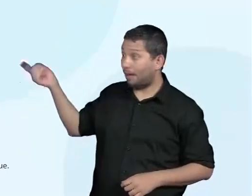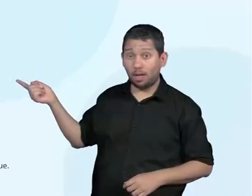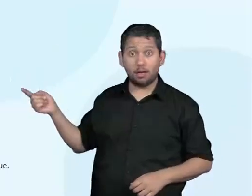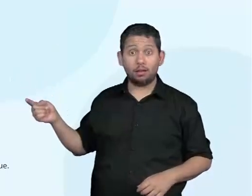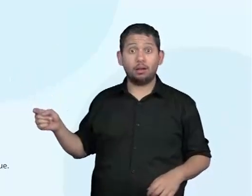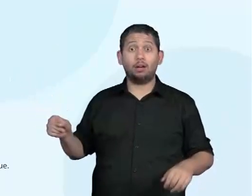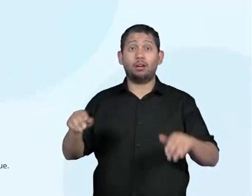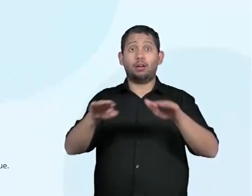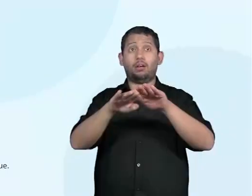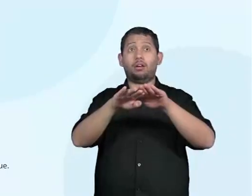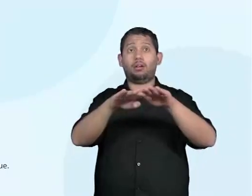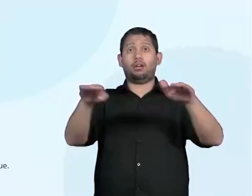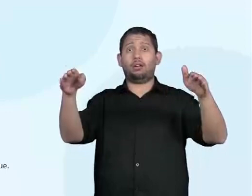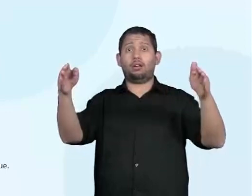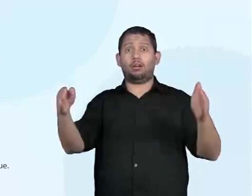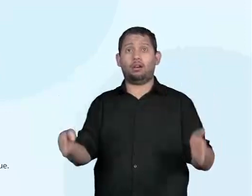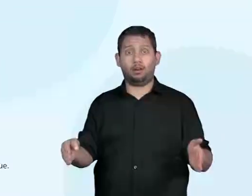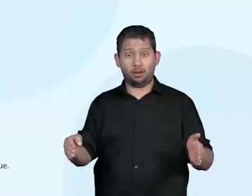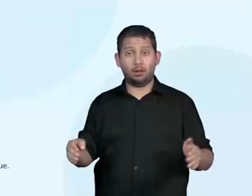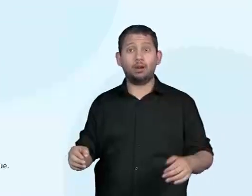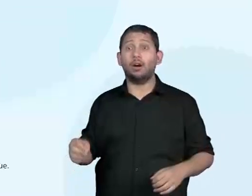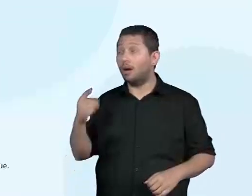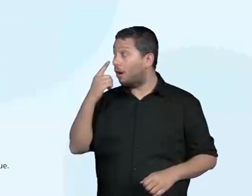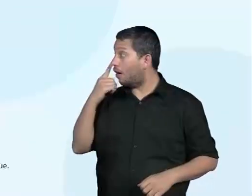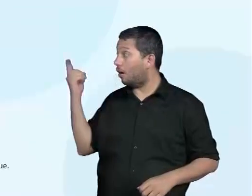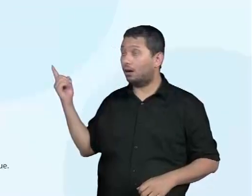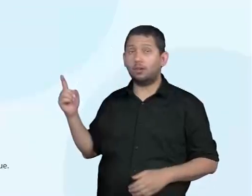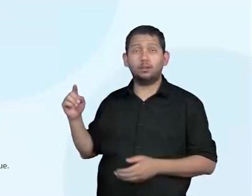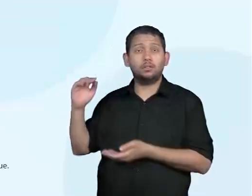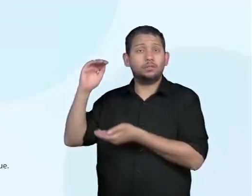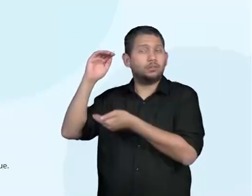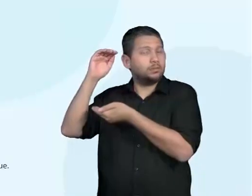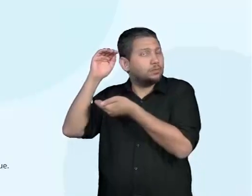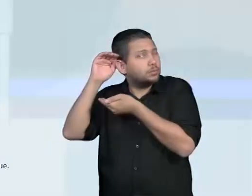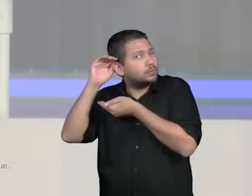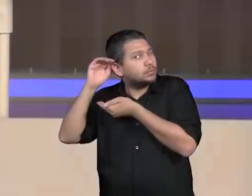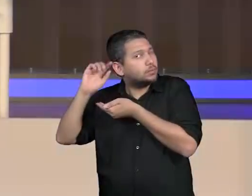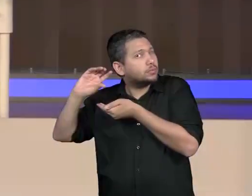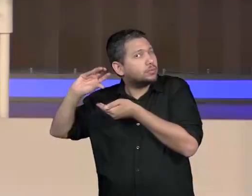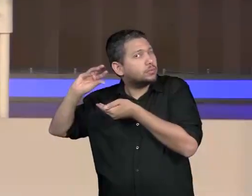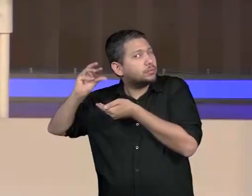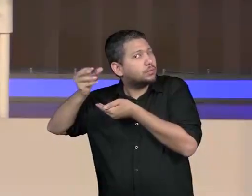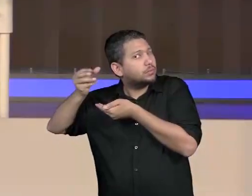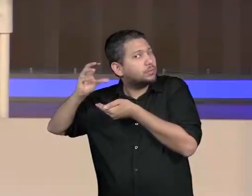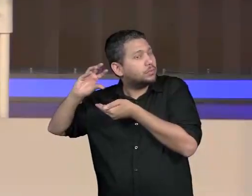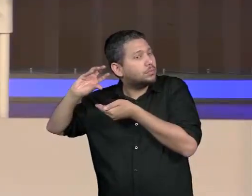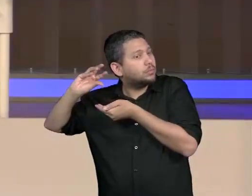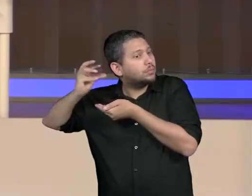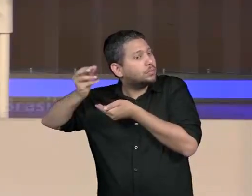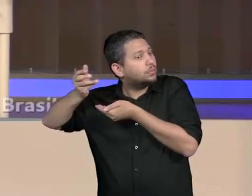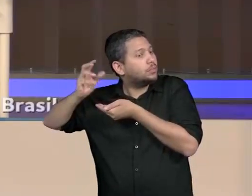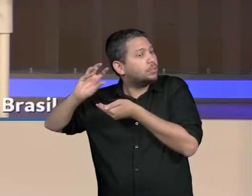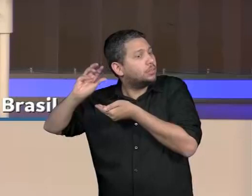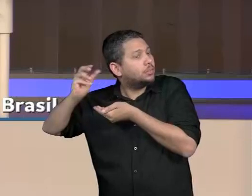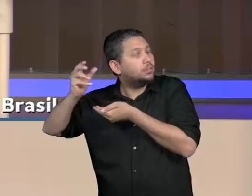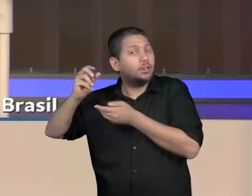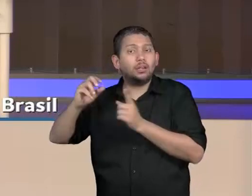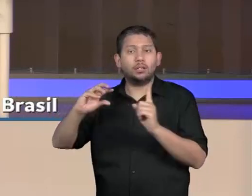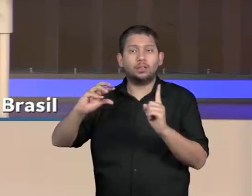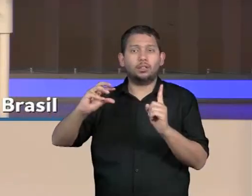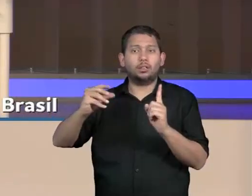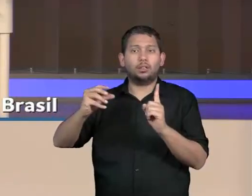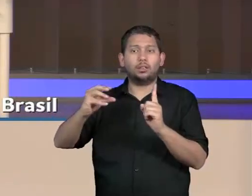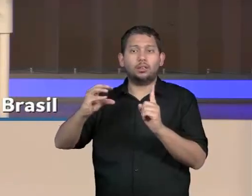um seletorzinho, né? Como se fosse uma rodinha, uma roletinha, você vai rodando e